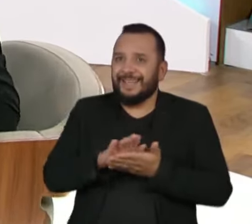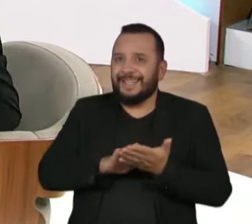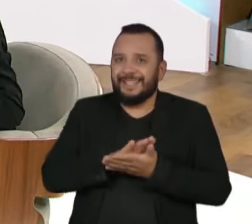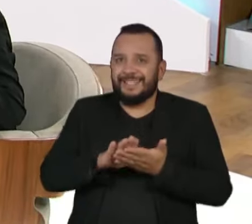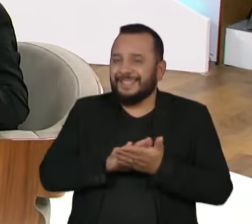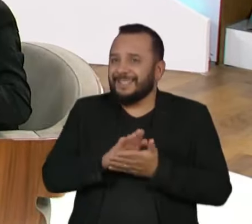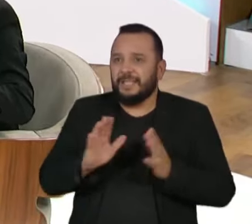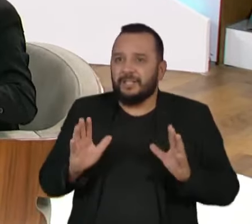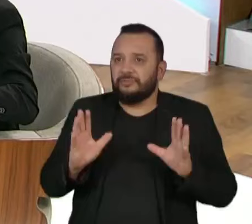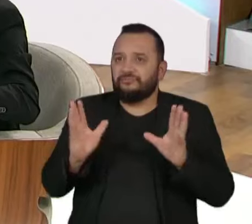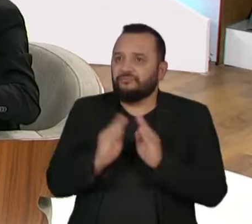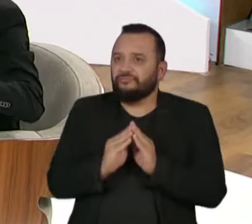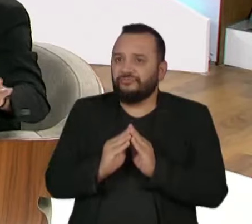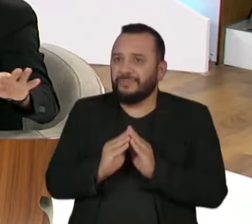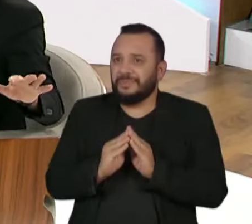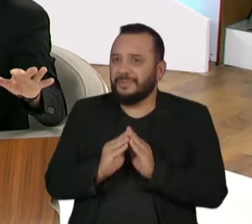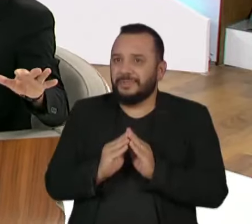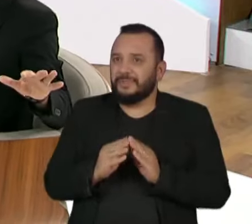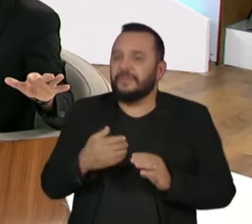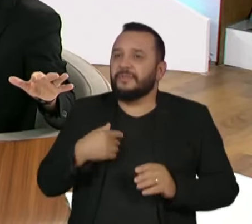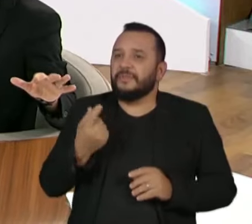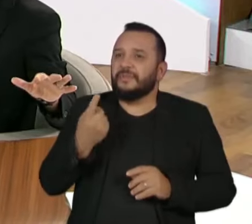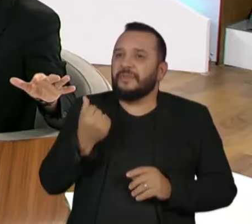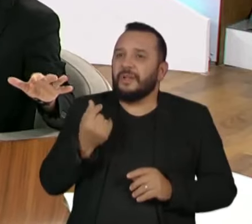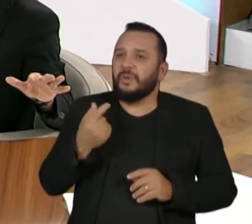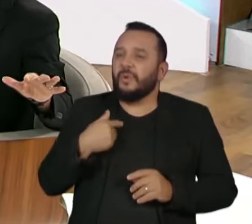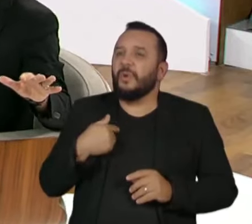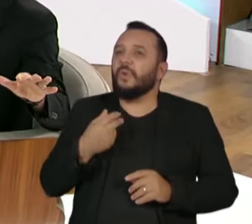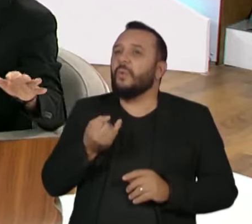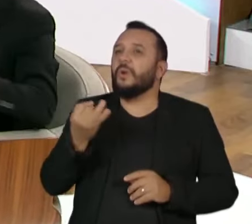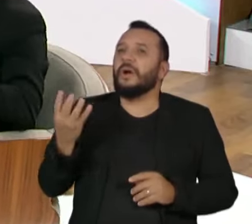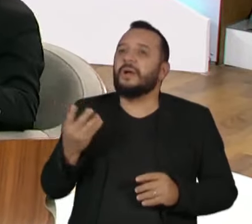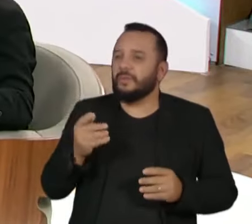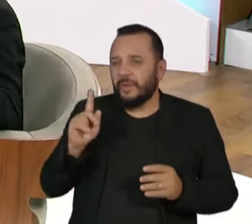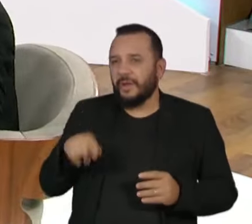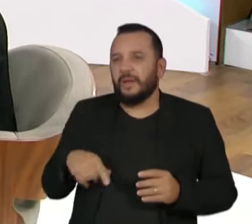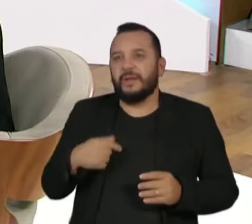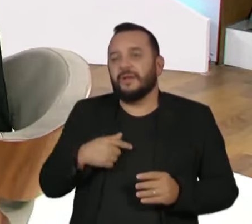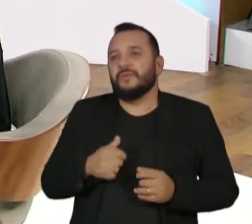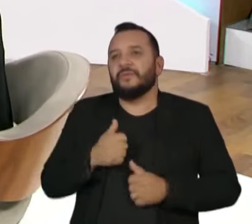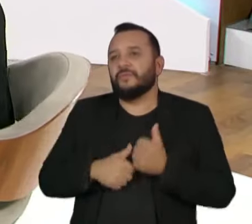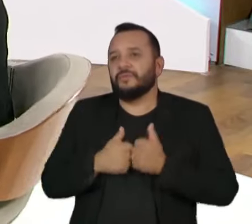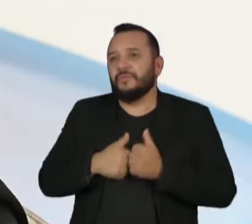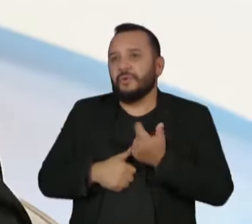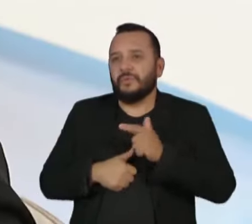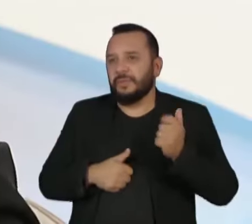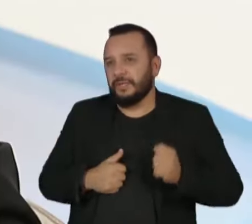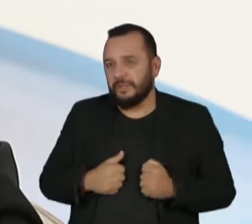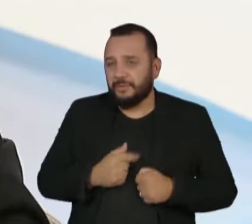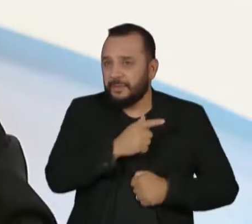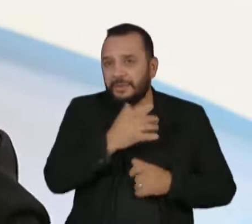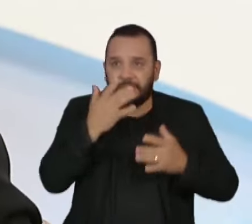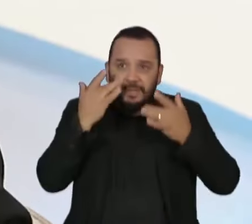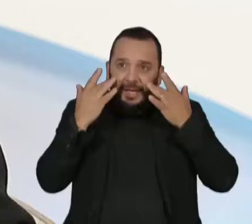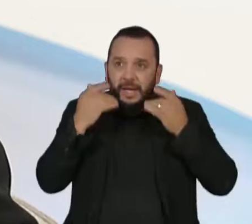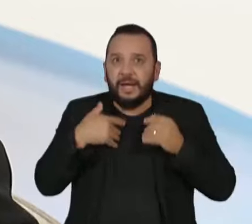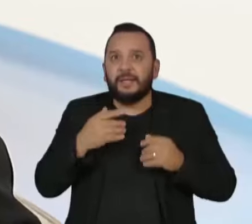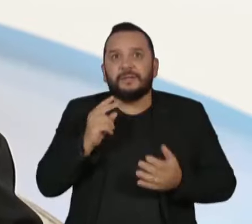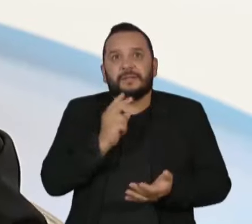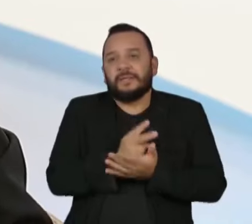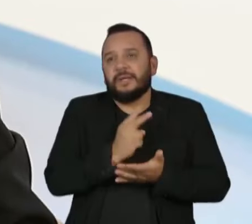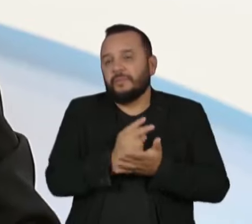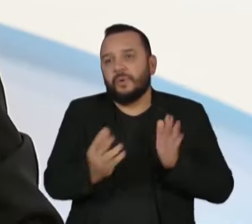nenhum preço de futebol. Não tem. O teatro, a primeira coisa que põe é quanto custa.